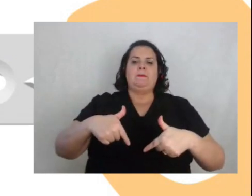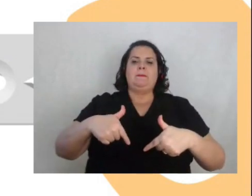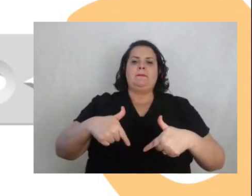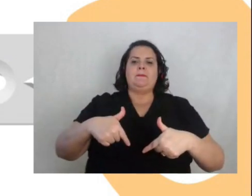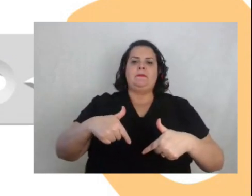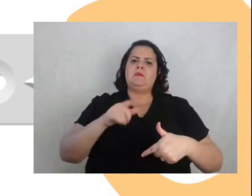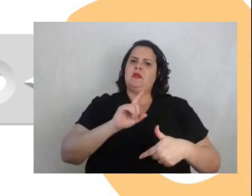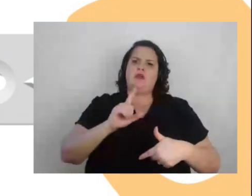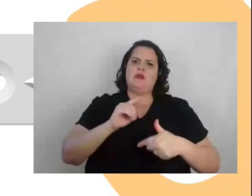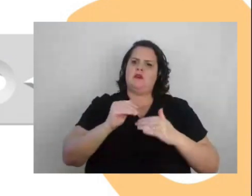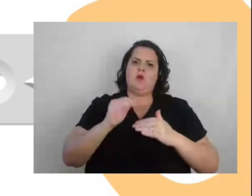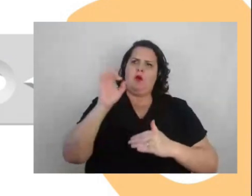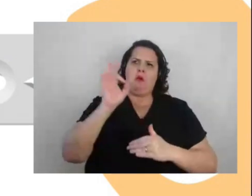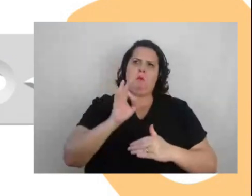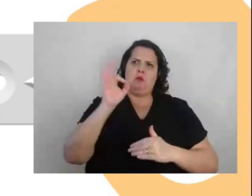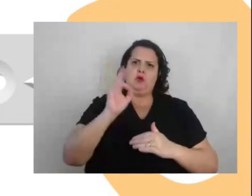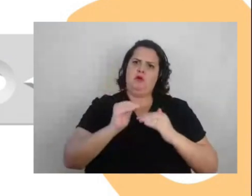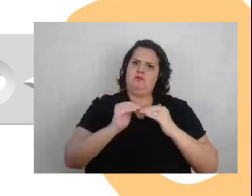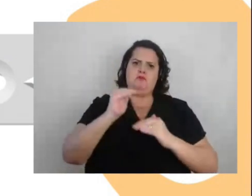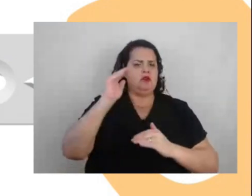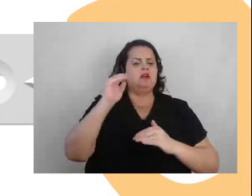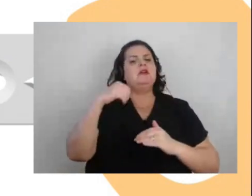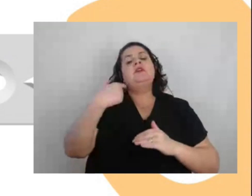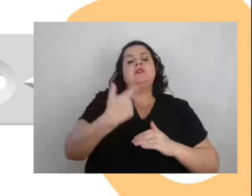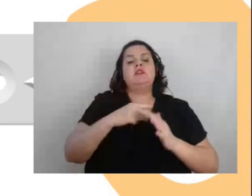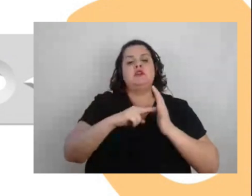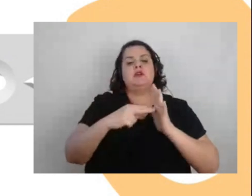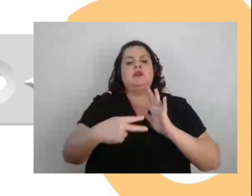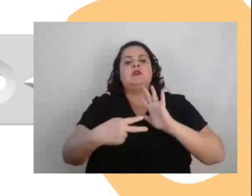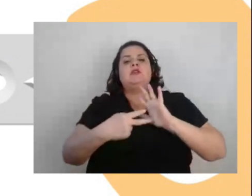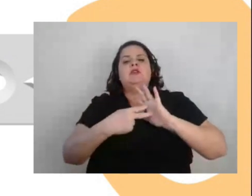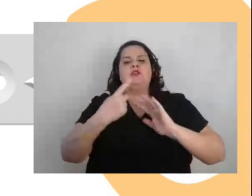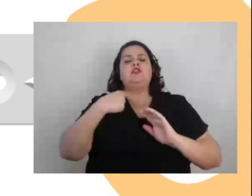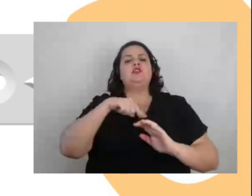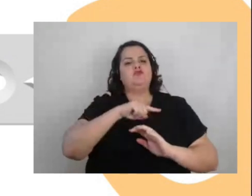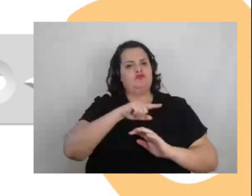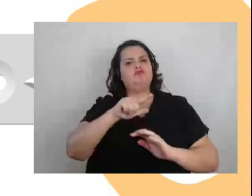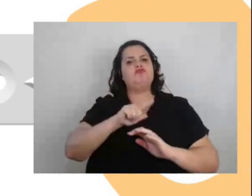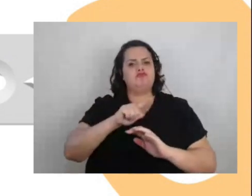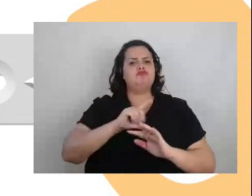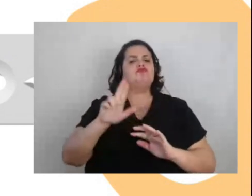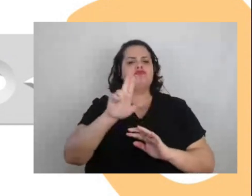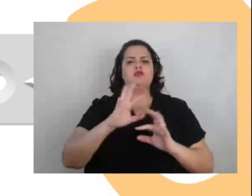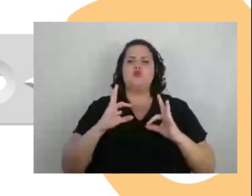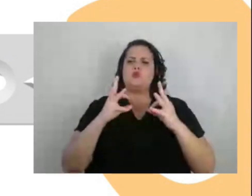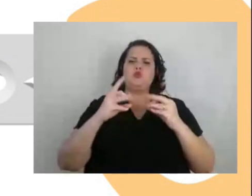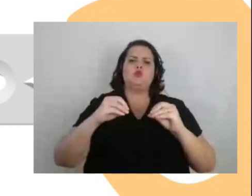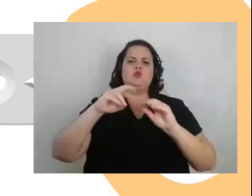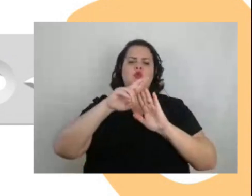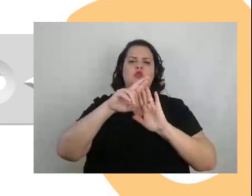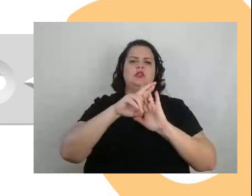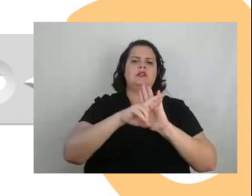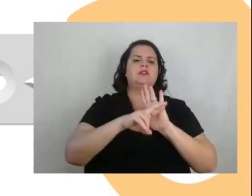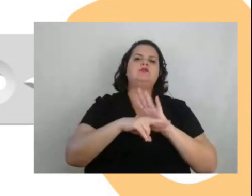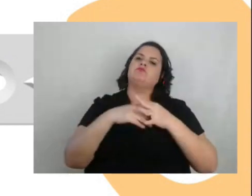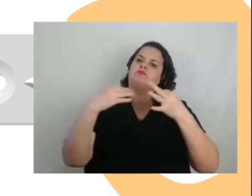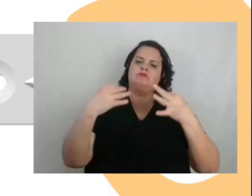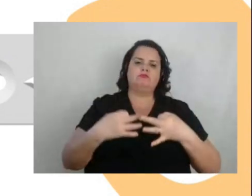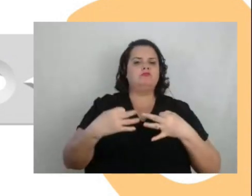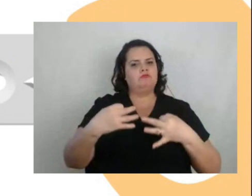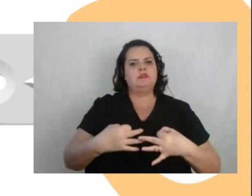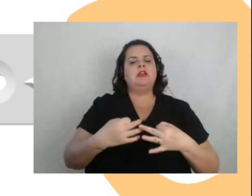muito elevada, o que significa que nós estamos seguindo corretamente os protocolos e os cuidados